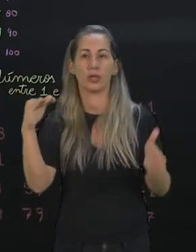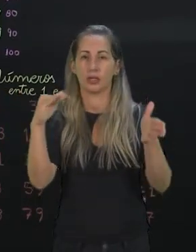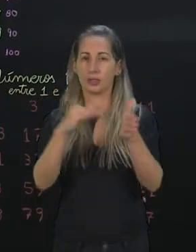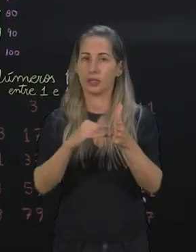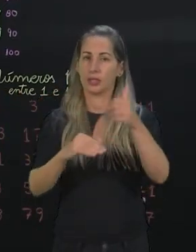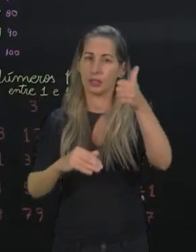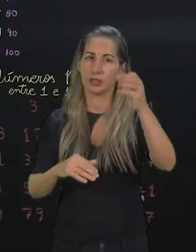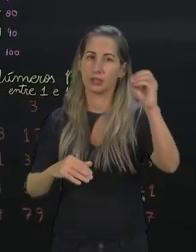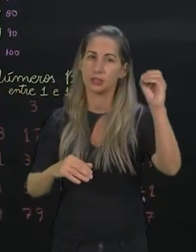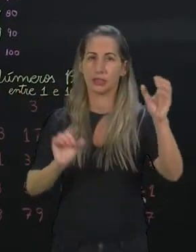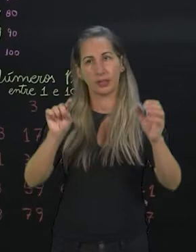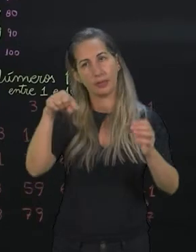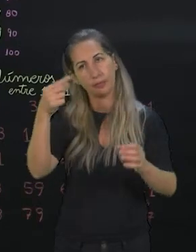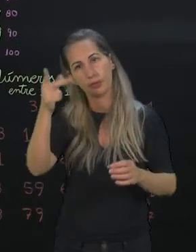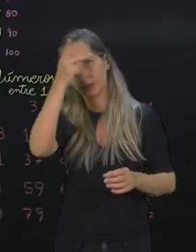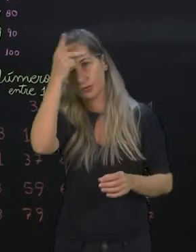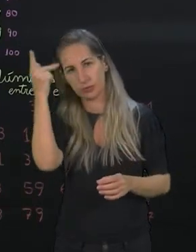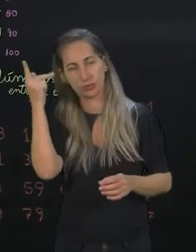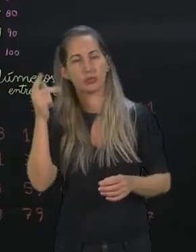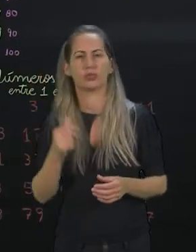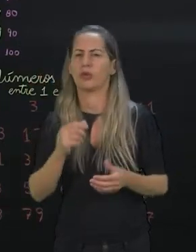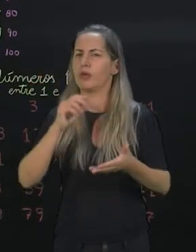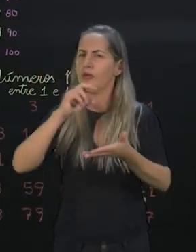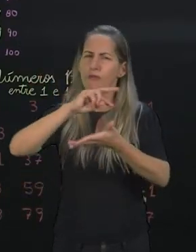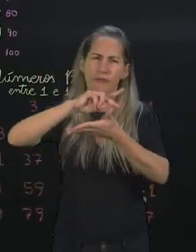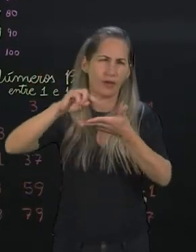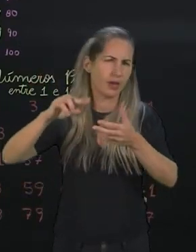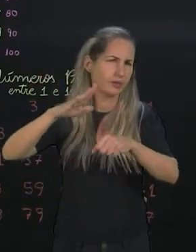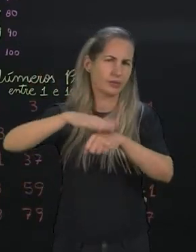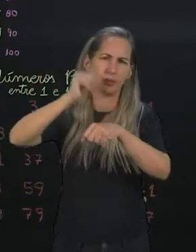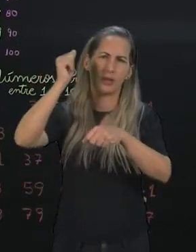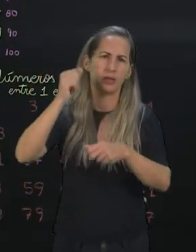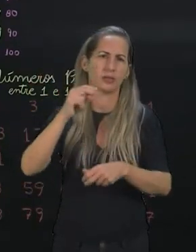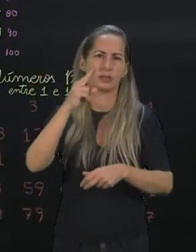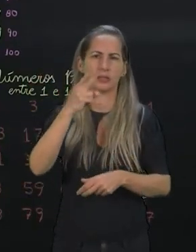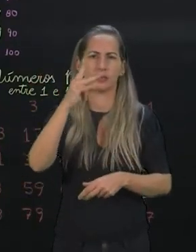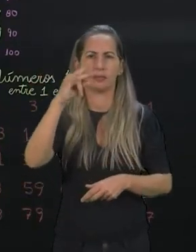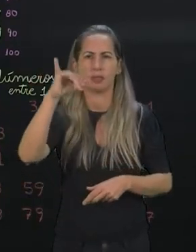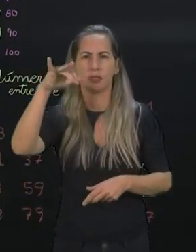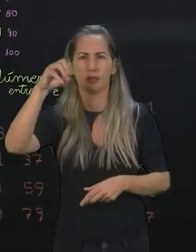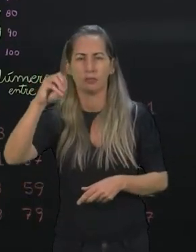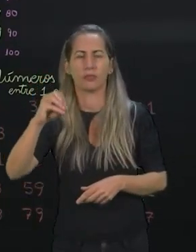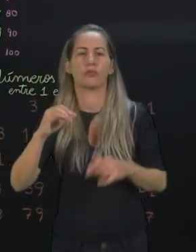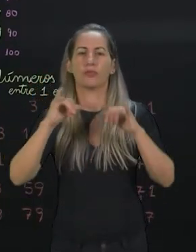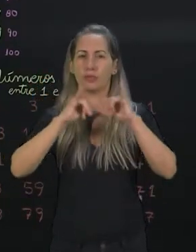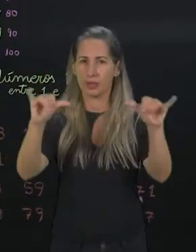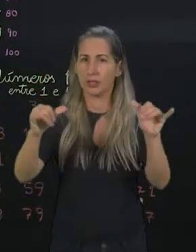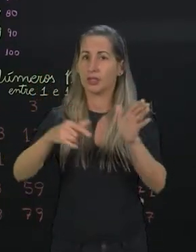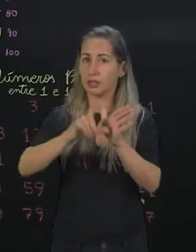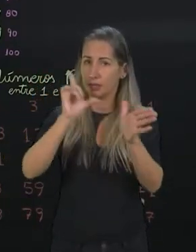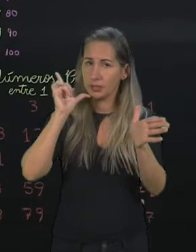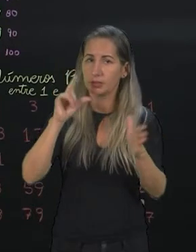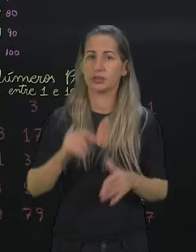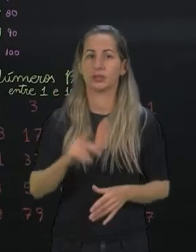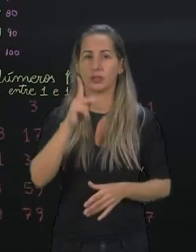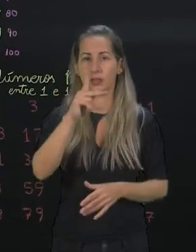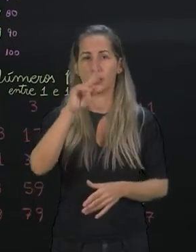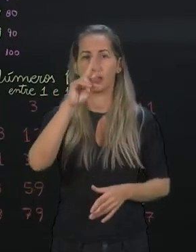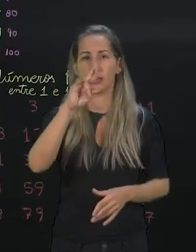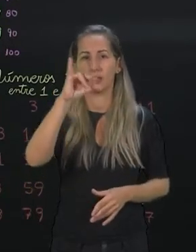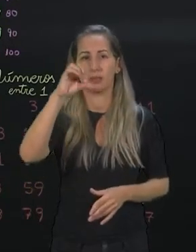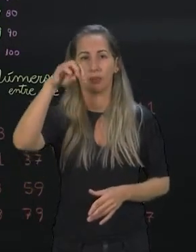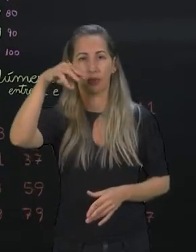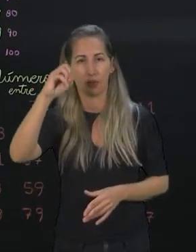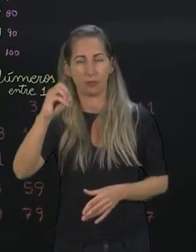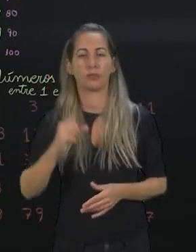que veio gente depois dele que descobriu muito mais números primos, até porque, como eu lhes falei anteriormente, os números primos aqui,